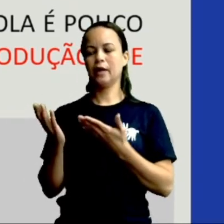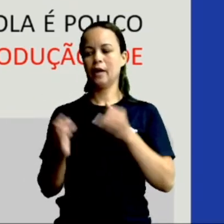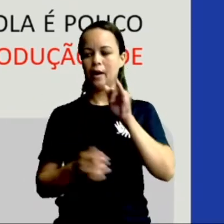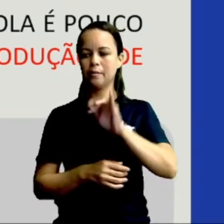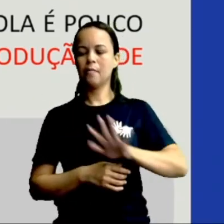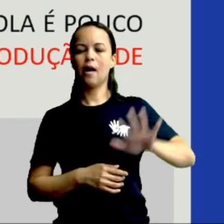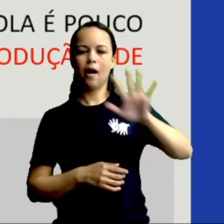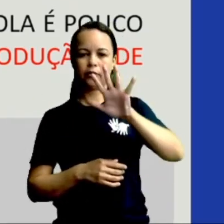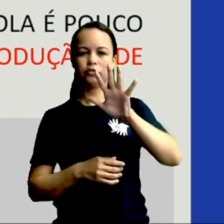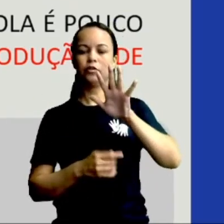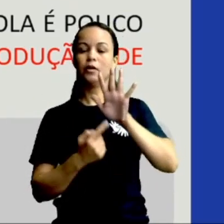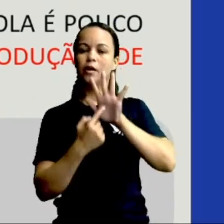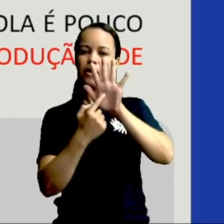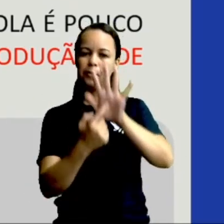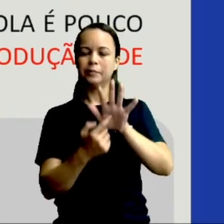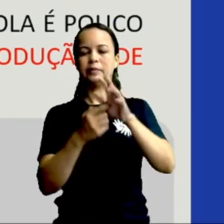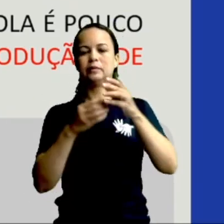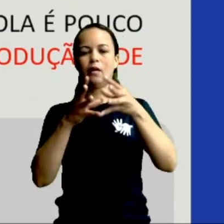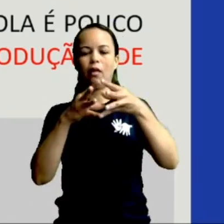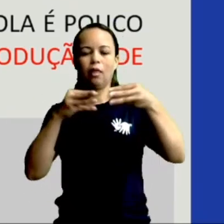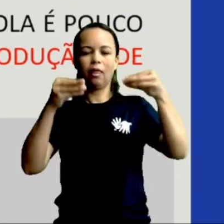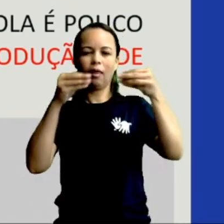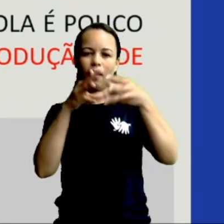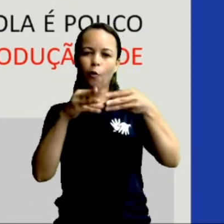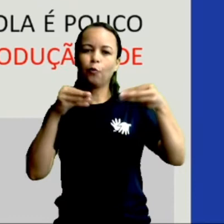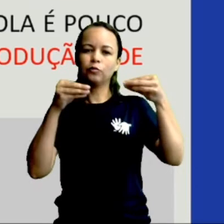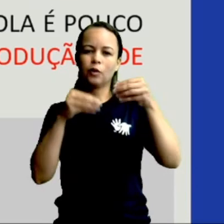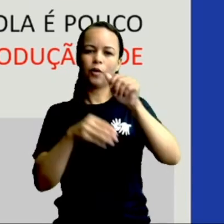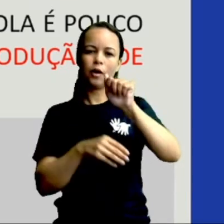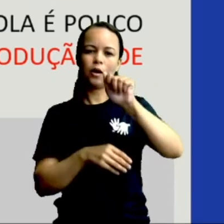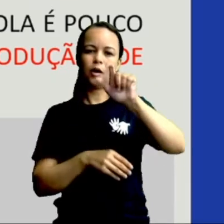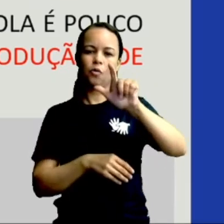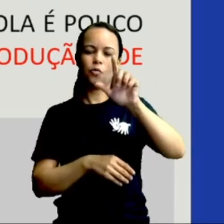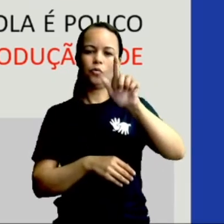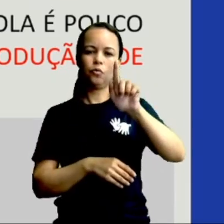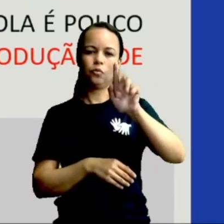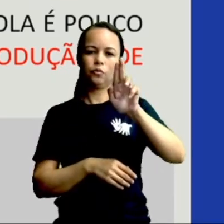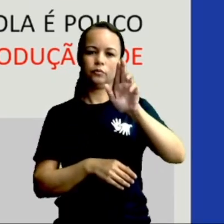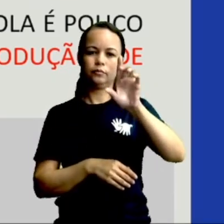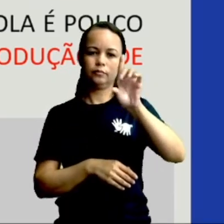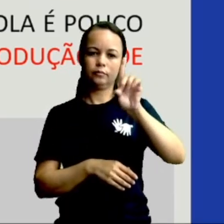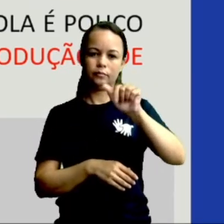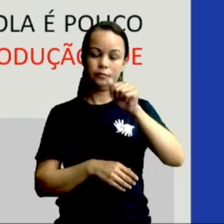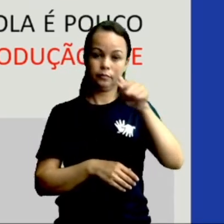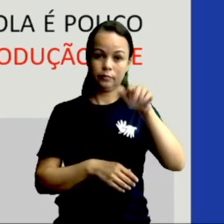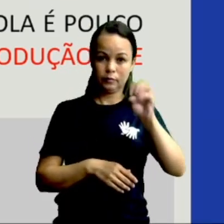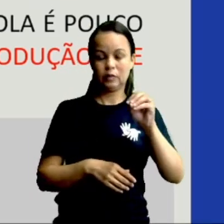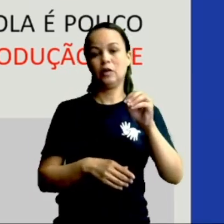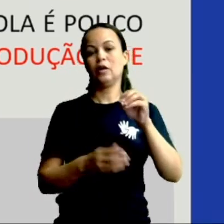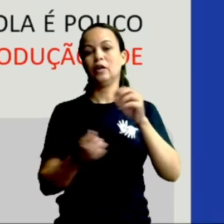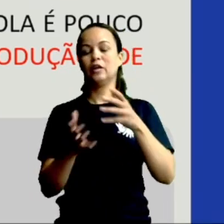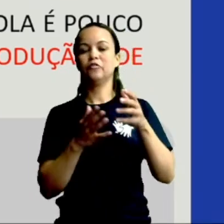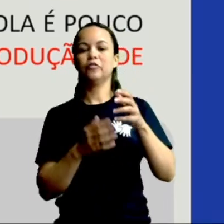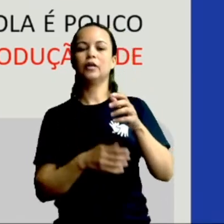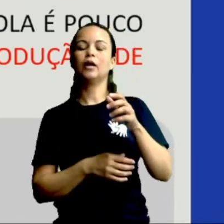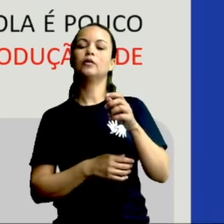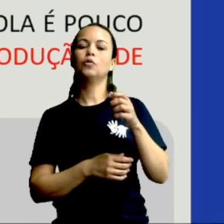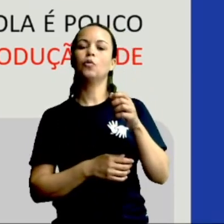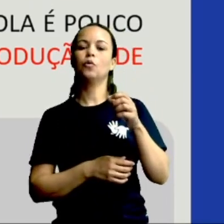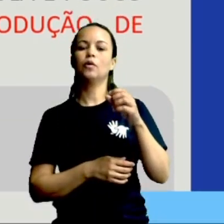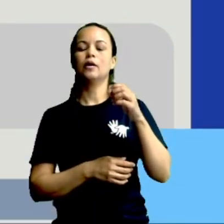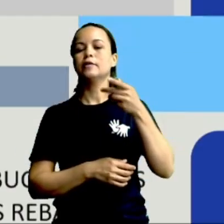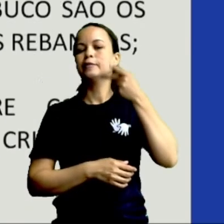imagem de uma plantação de algodão, tá? Essa imagem aí que eu trouxe para vocês é uma plantação de algodão, que fica no Limoeiro do Norte, no